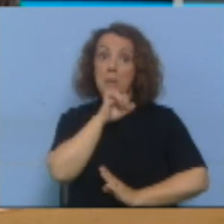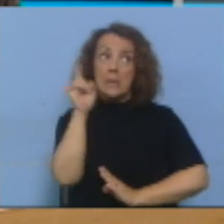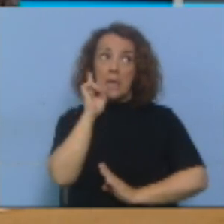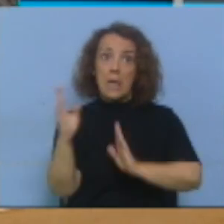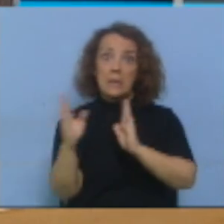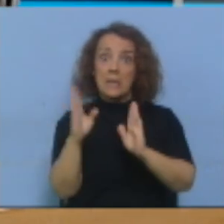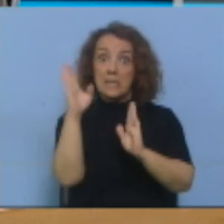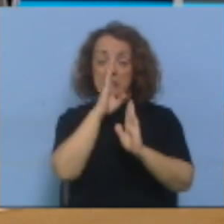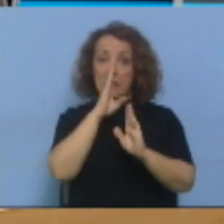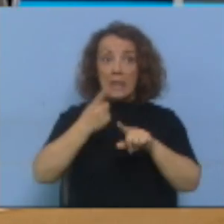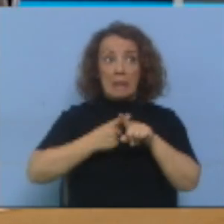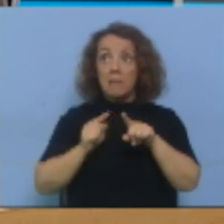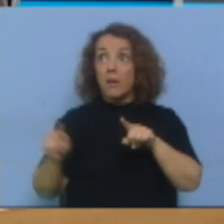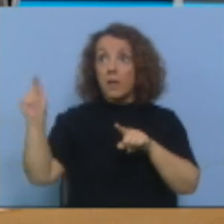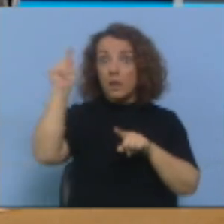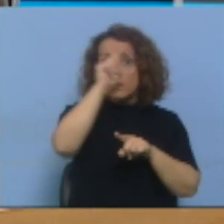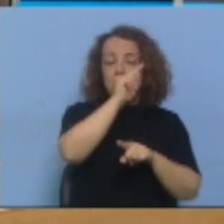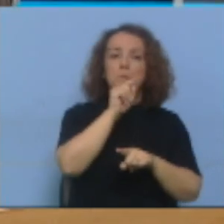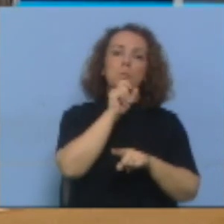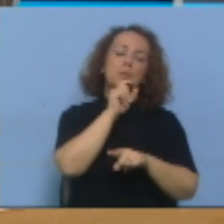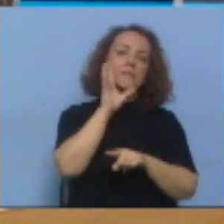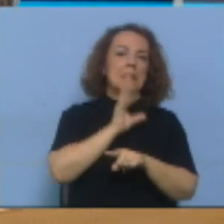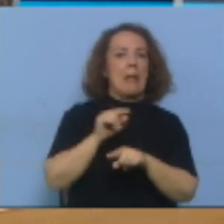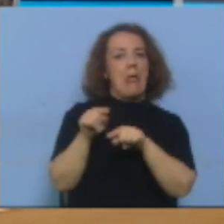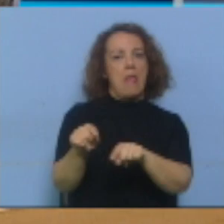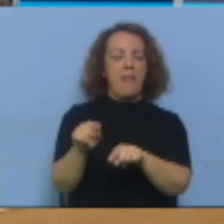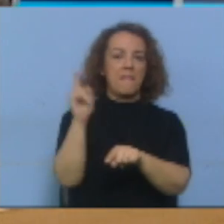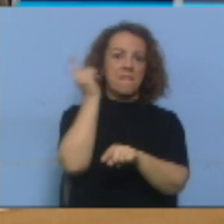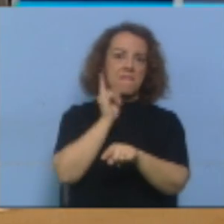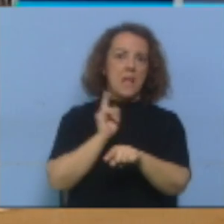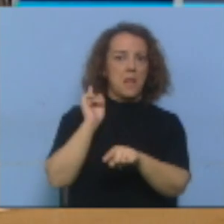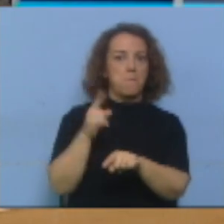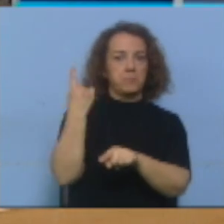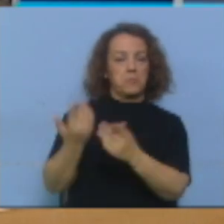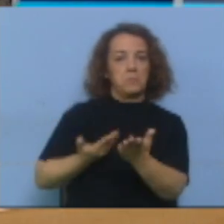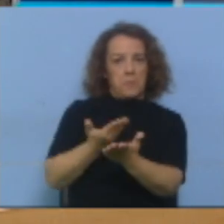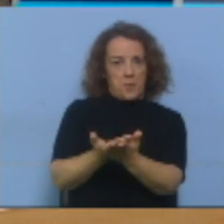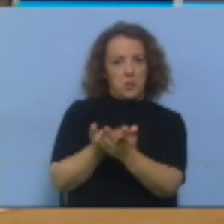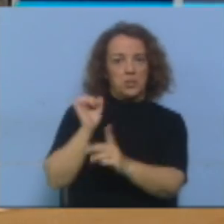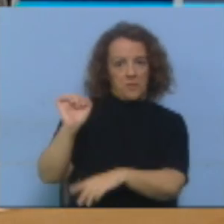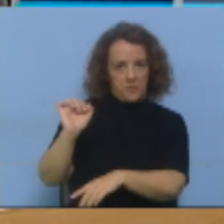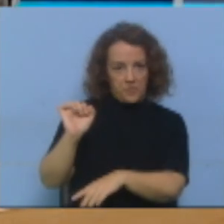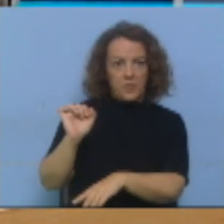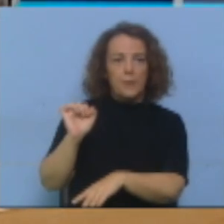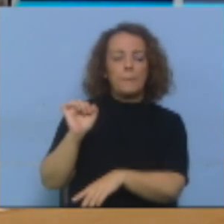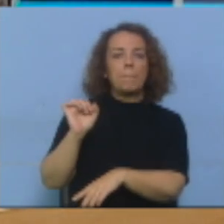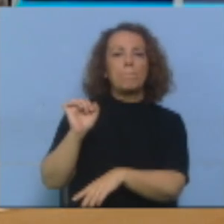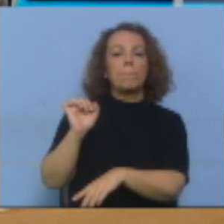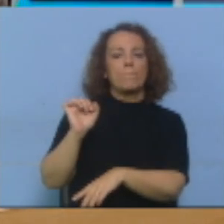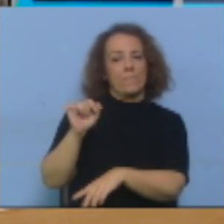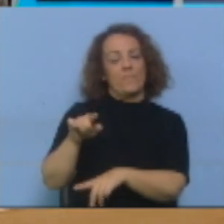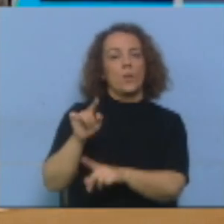houvesse muito interesse das comunidades, seria a data ideal, apontada pela Santa Sé exatamente, para poder fazer